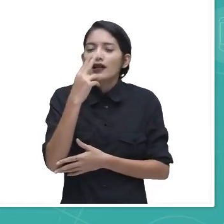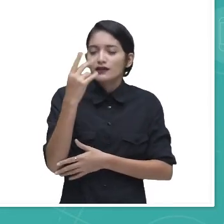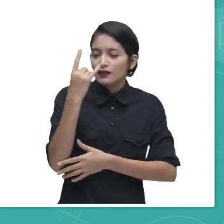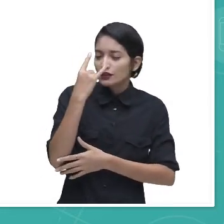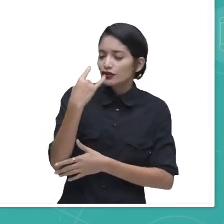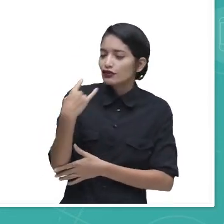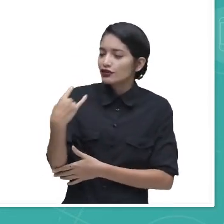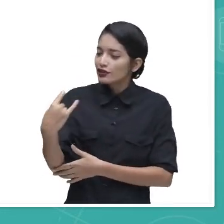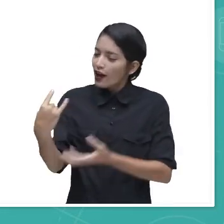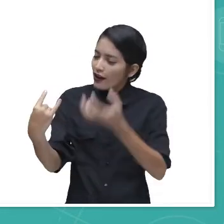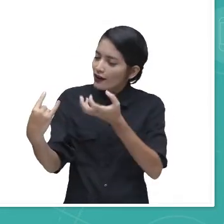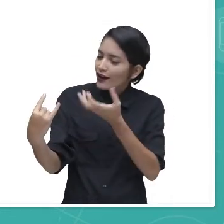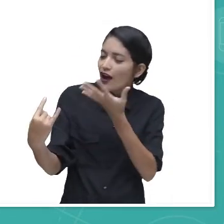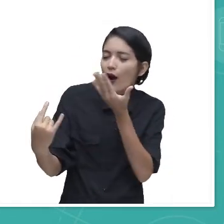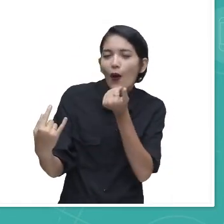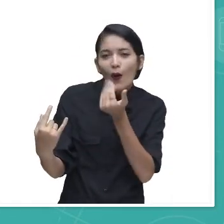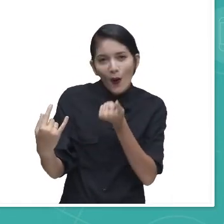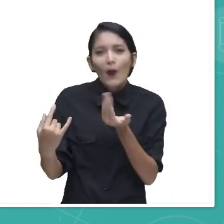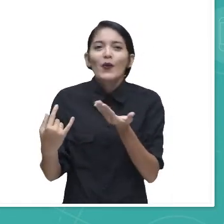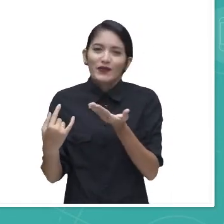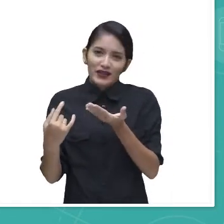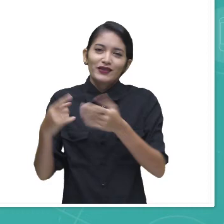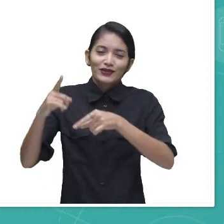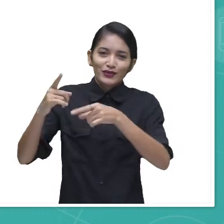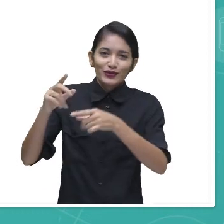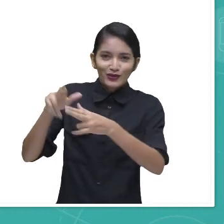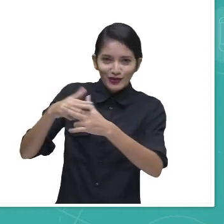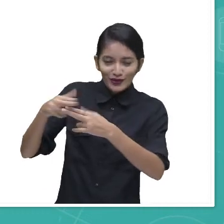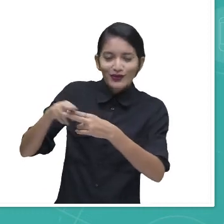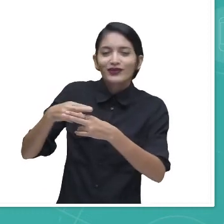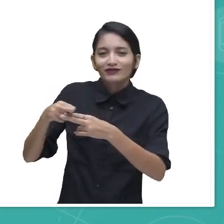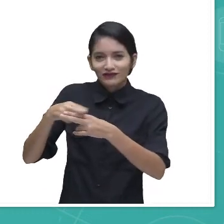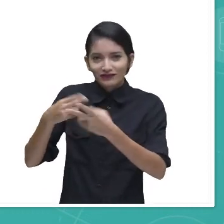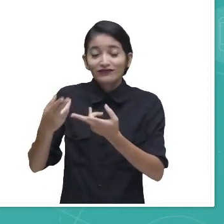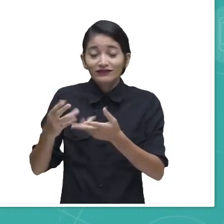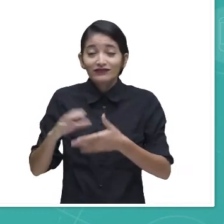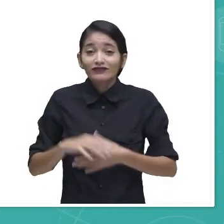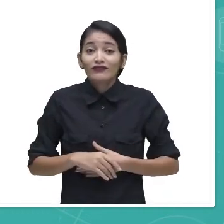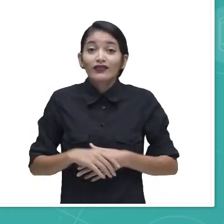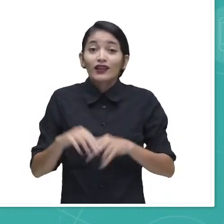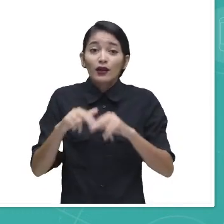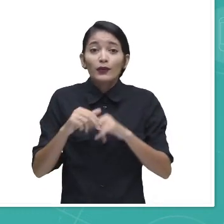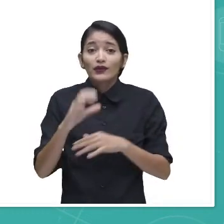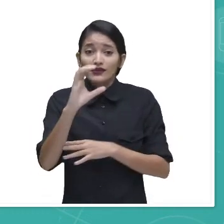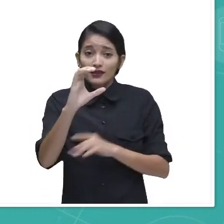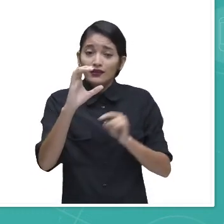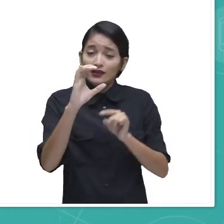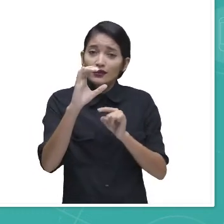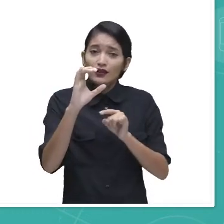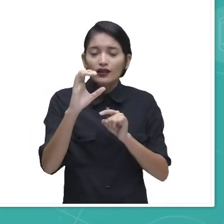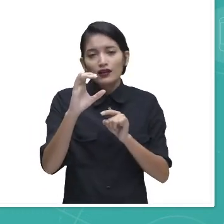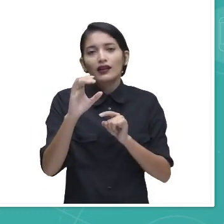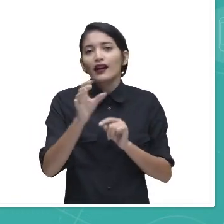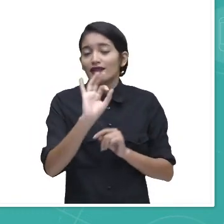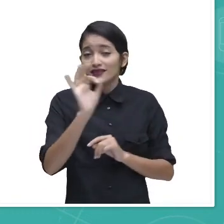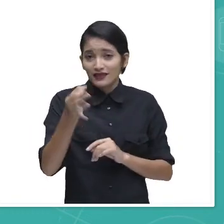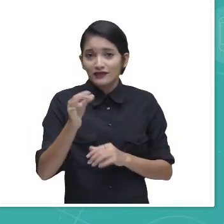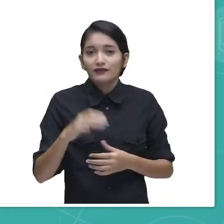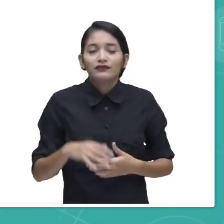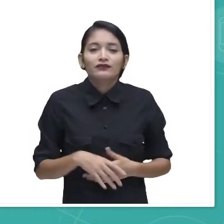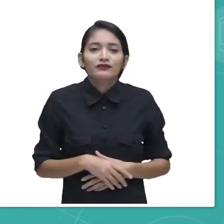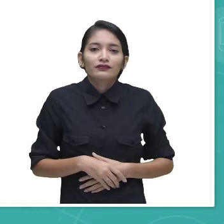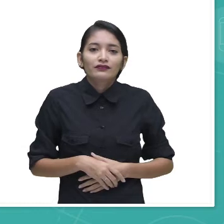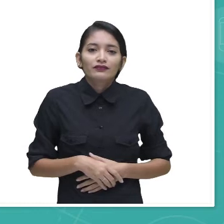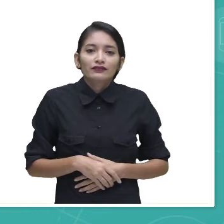querer provar esse produto. Então, por isso que a alternativa C é a mais adequada, né?